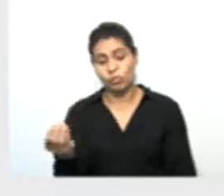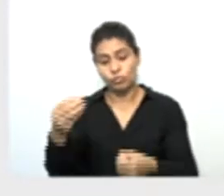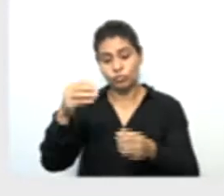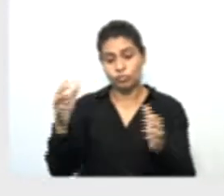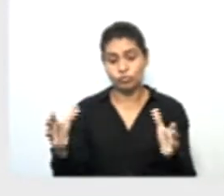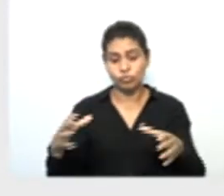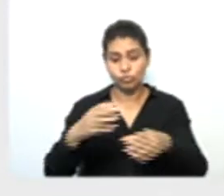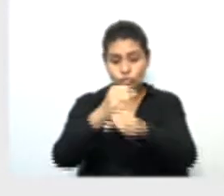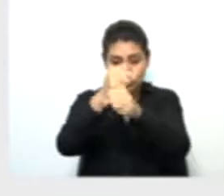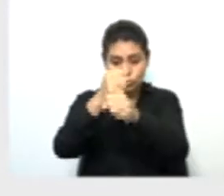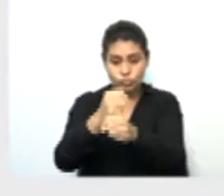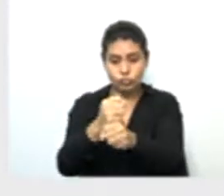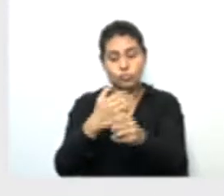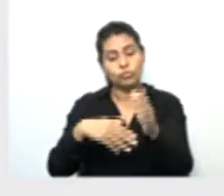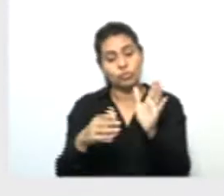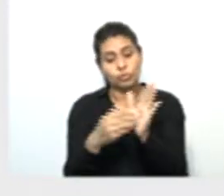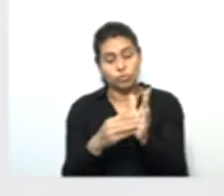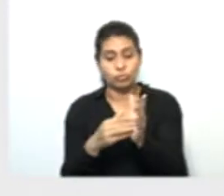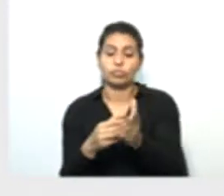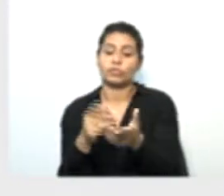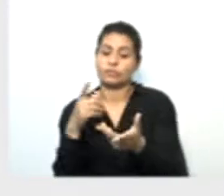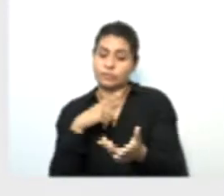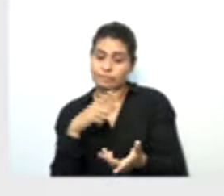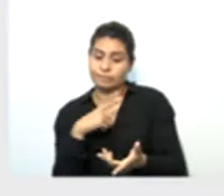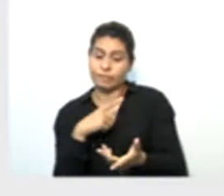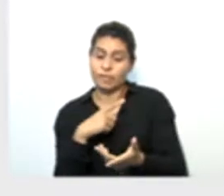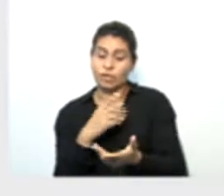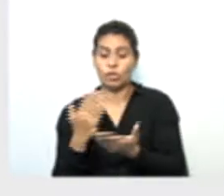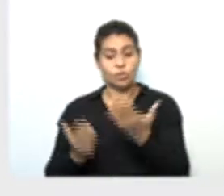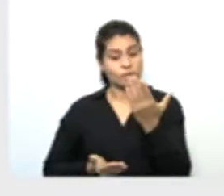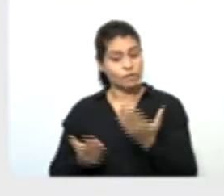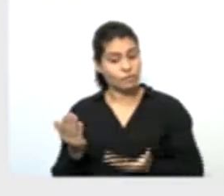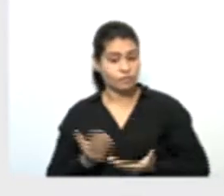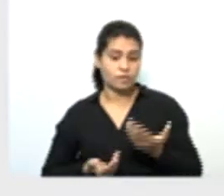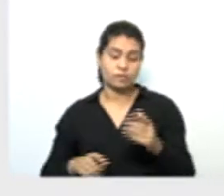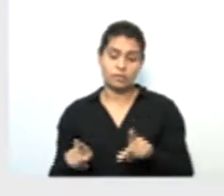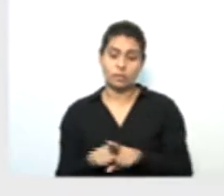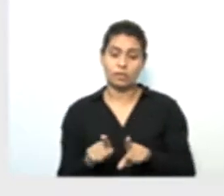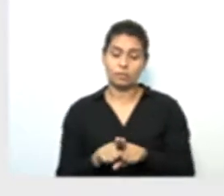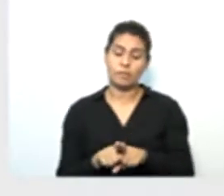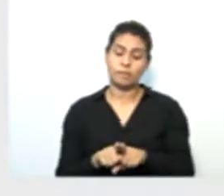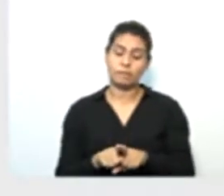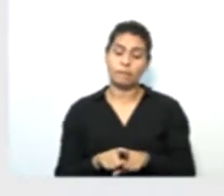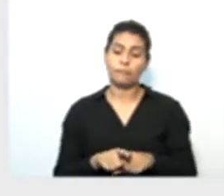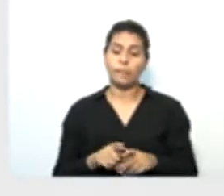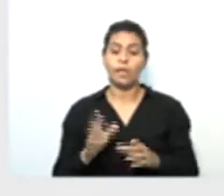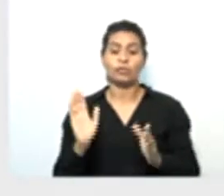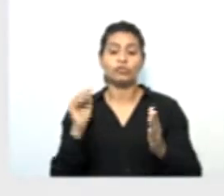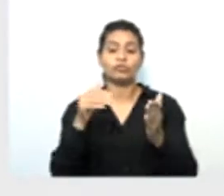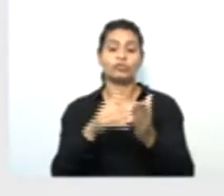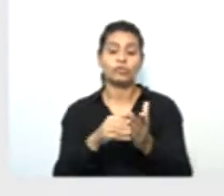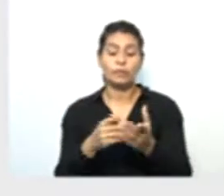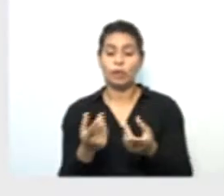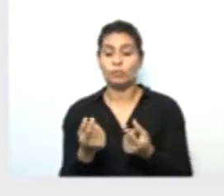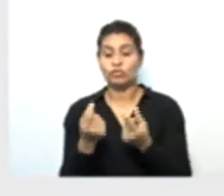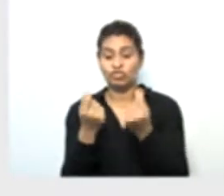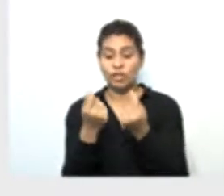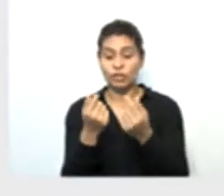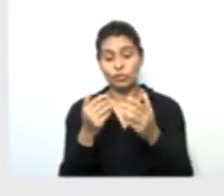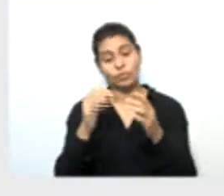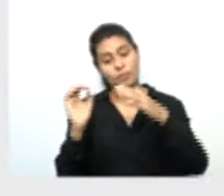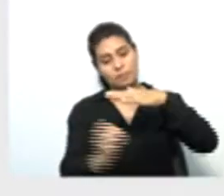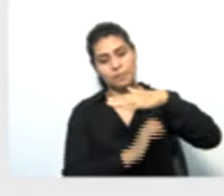das mercadorias, no preço das prestações de serviços, e o destino dele é o bolso dos empresários que fazem